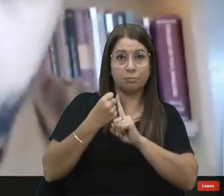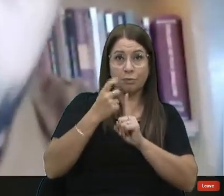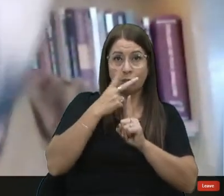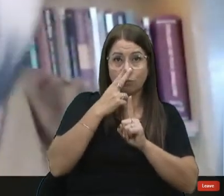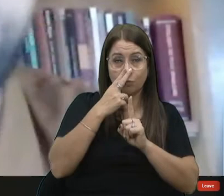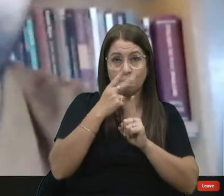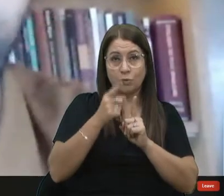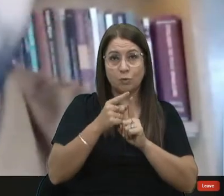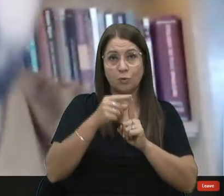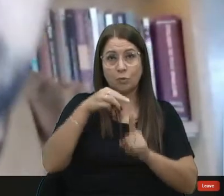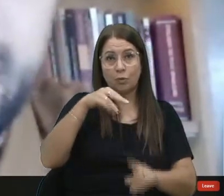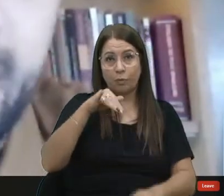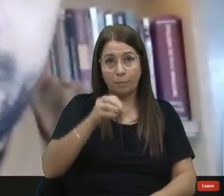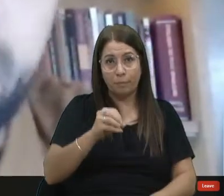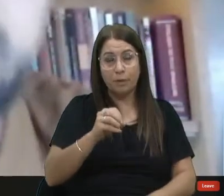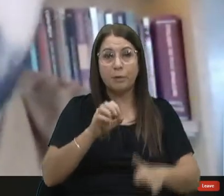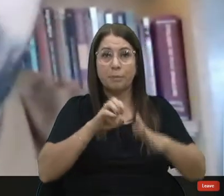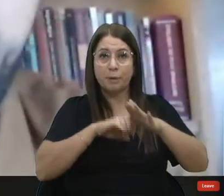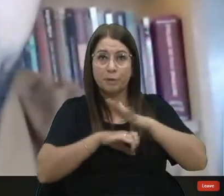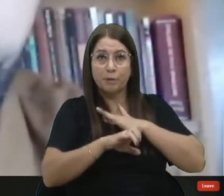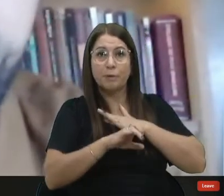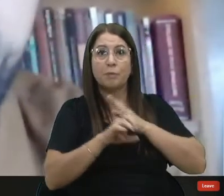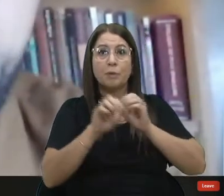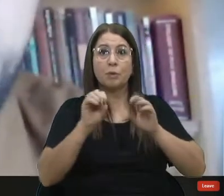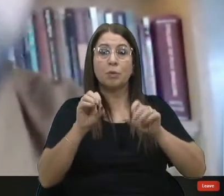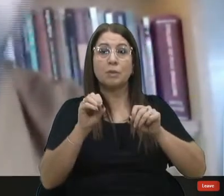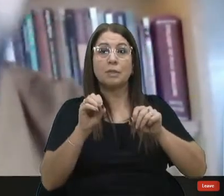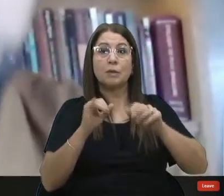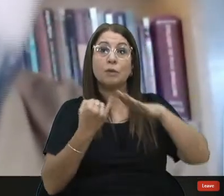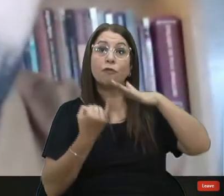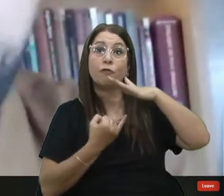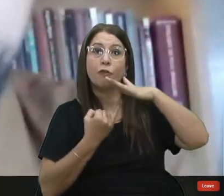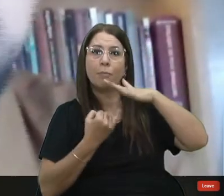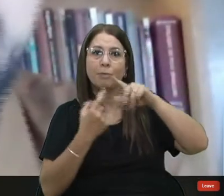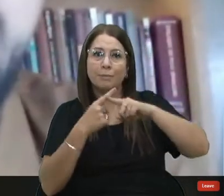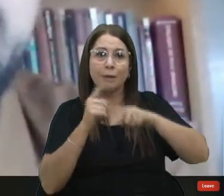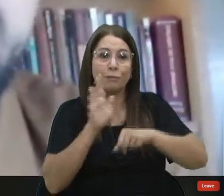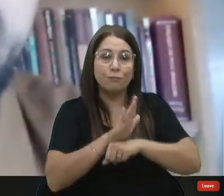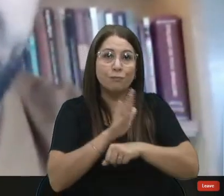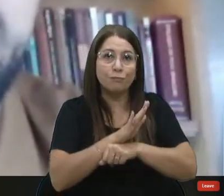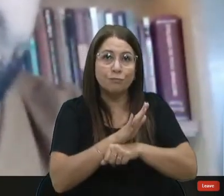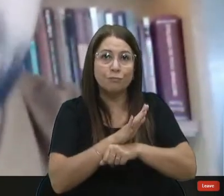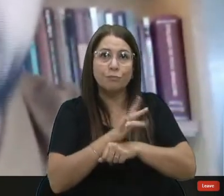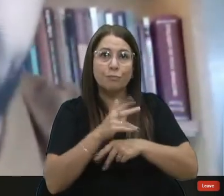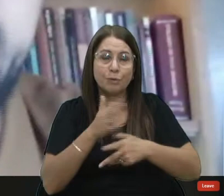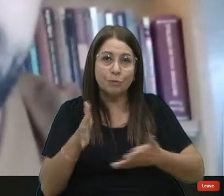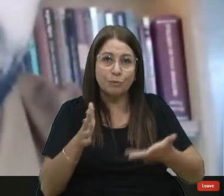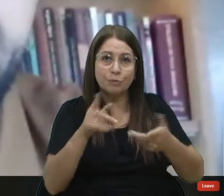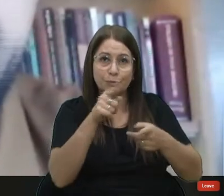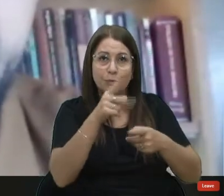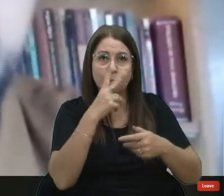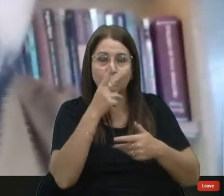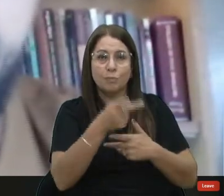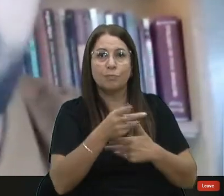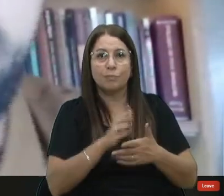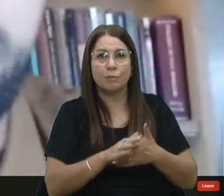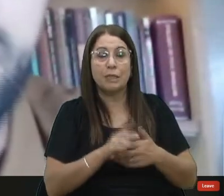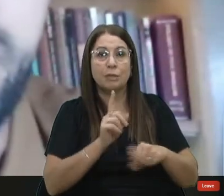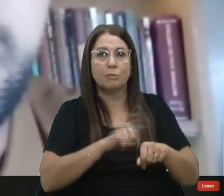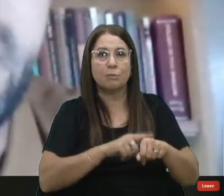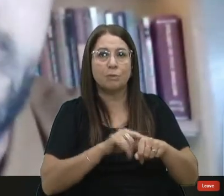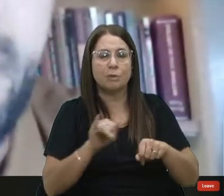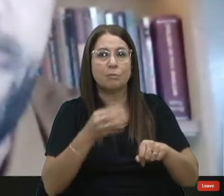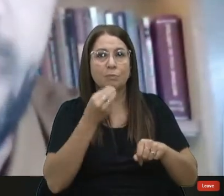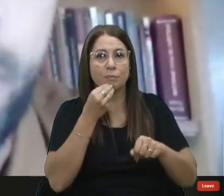dos microempreendedores, de quem está na educação informal, contribuem para que a nossa situação seja essa. Mas, no momento oportuno, eu